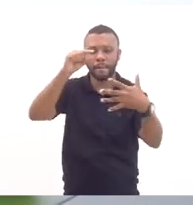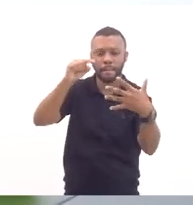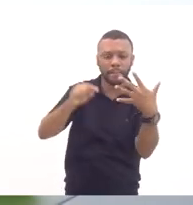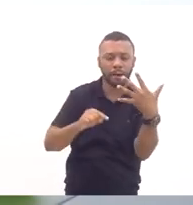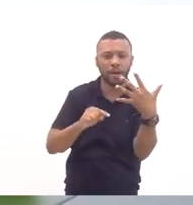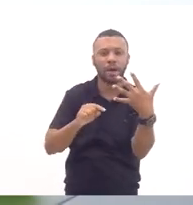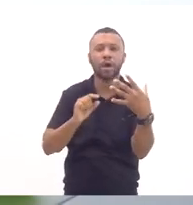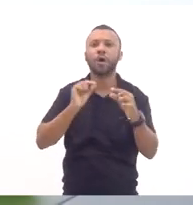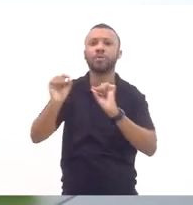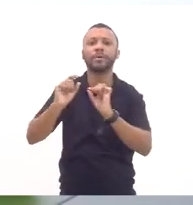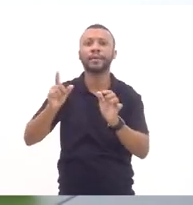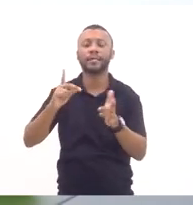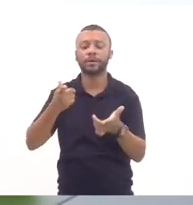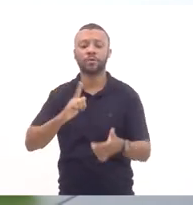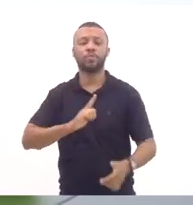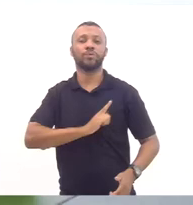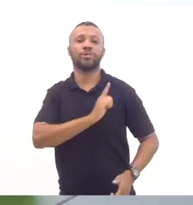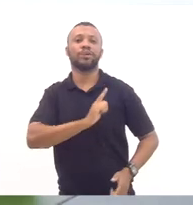de onde eles estão gerenciando, que é o Estado.